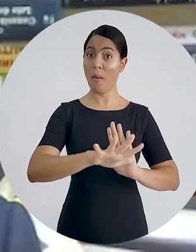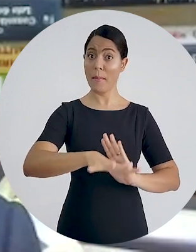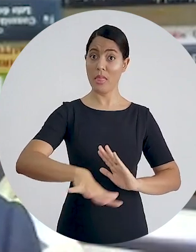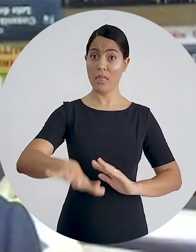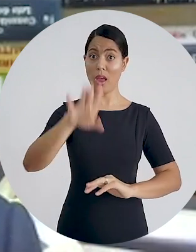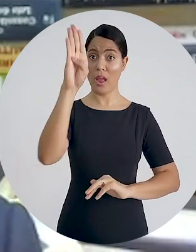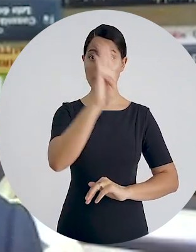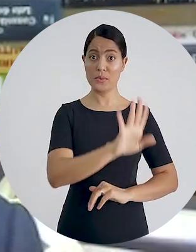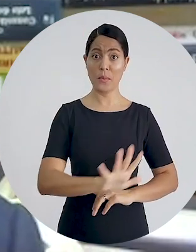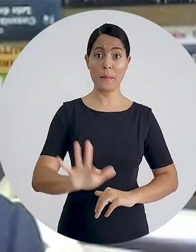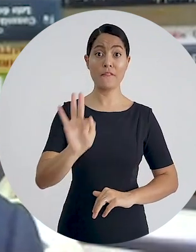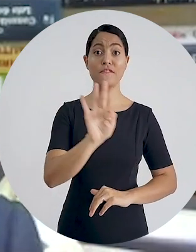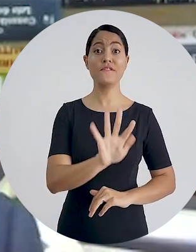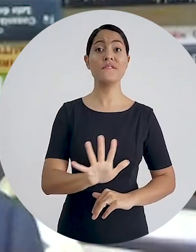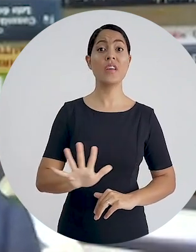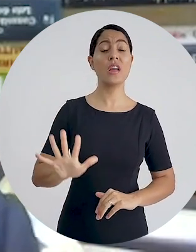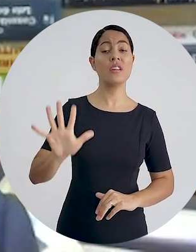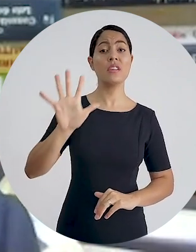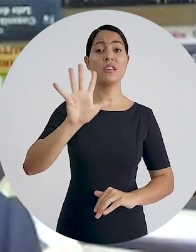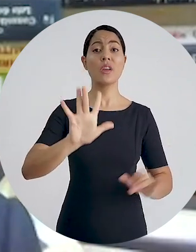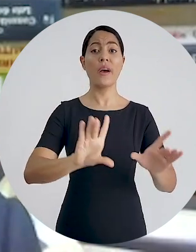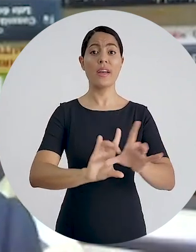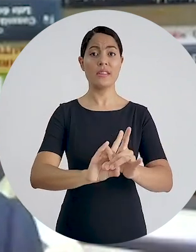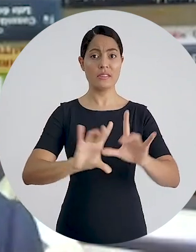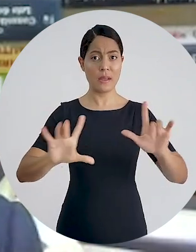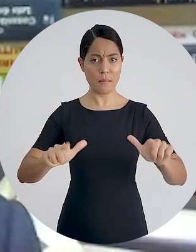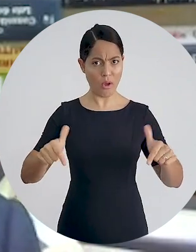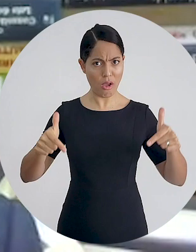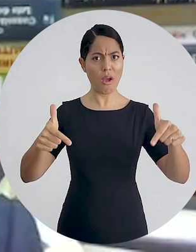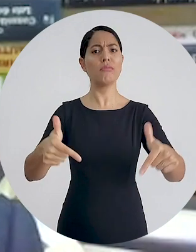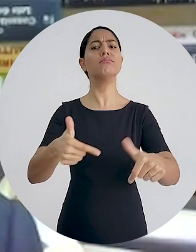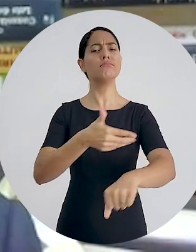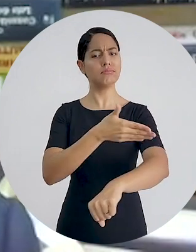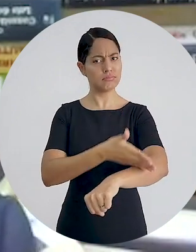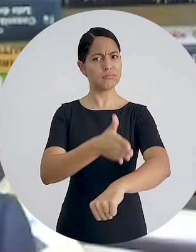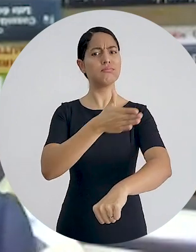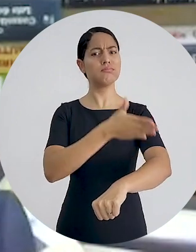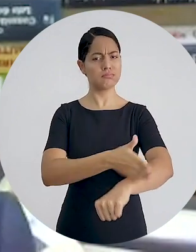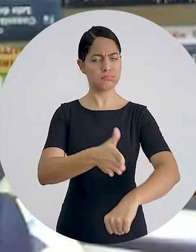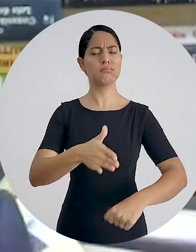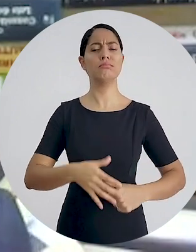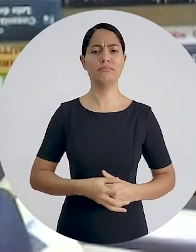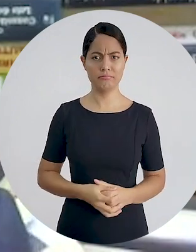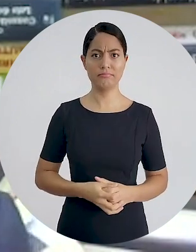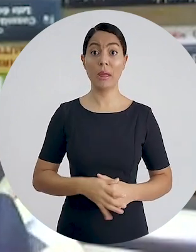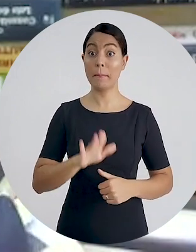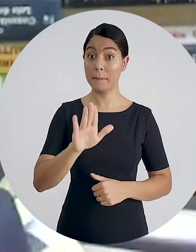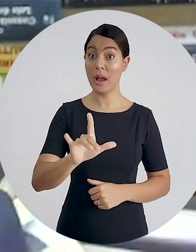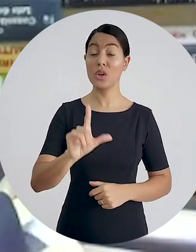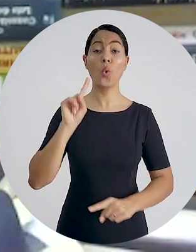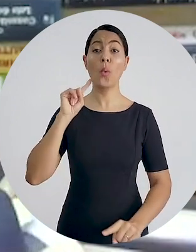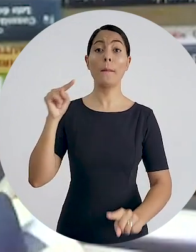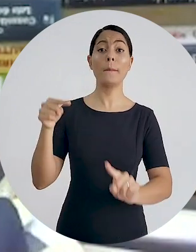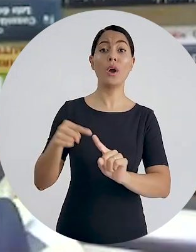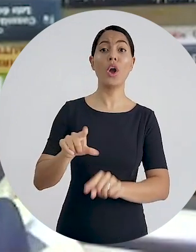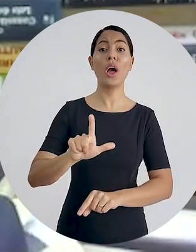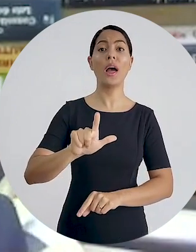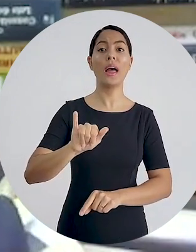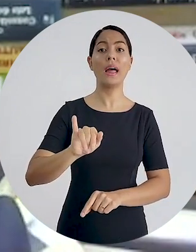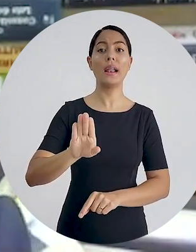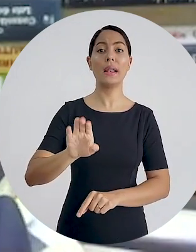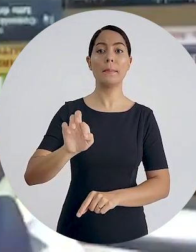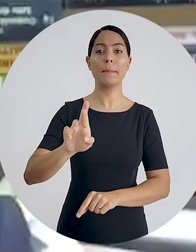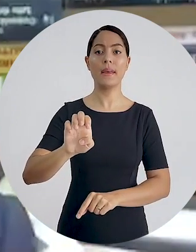de natureza federalista e voltado a práticas democráticas, ainda que de cunho liberal. Por